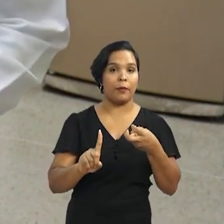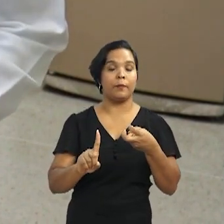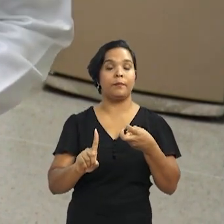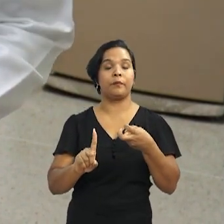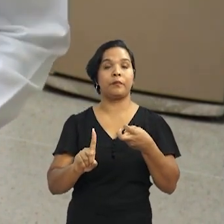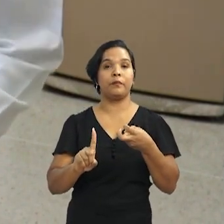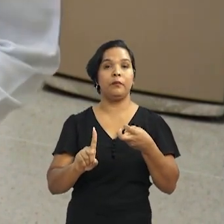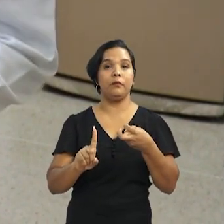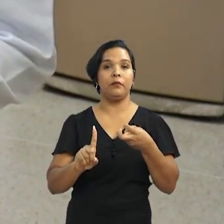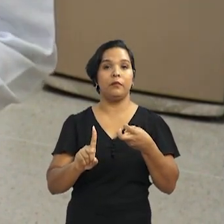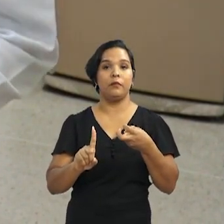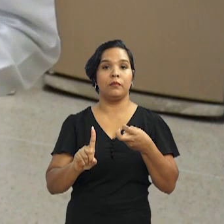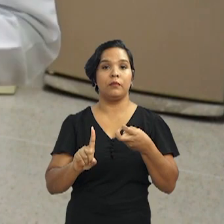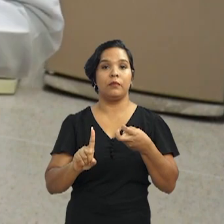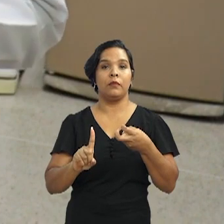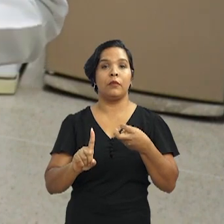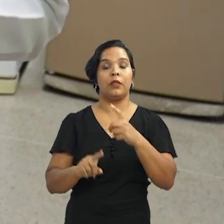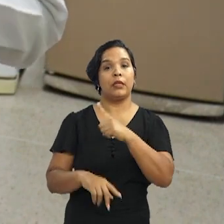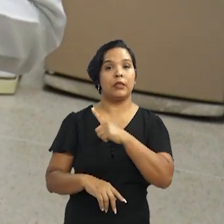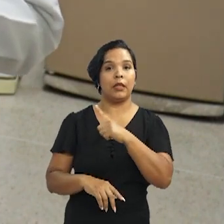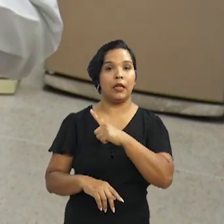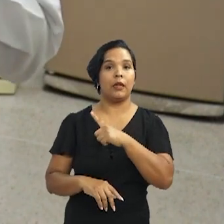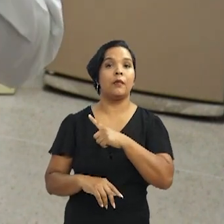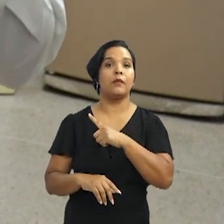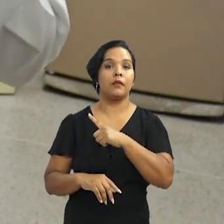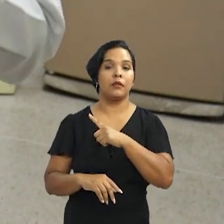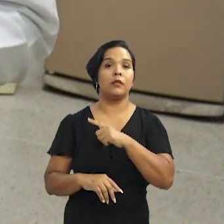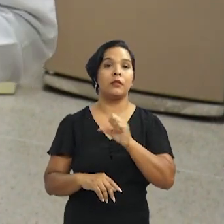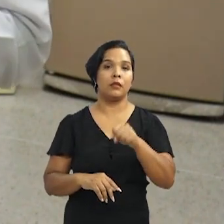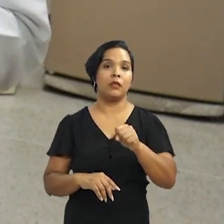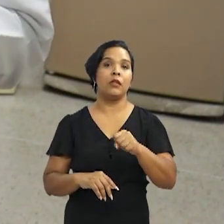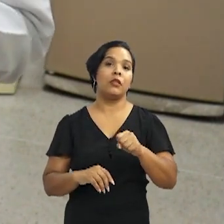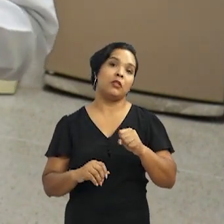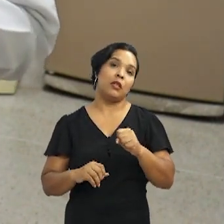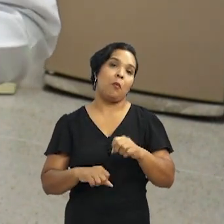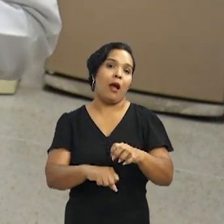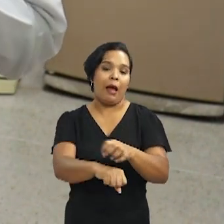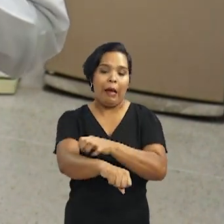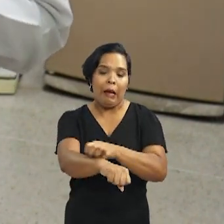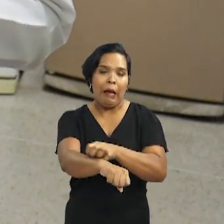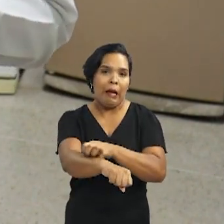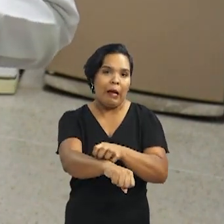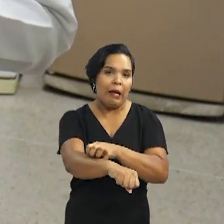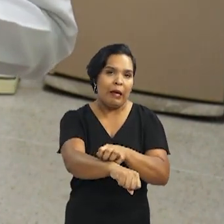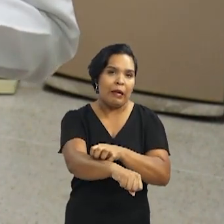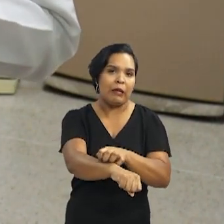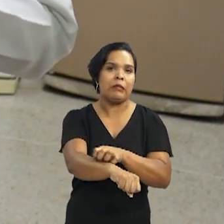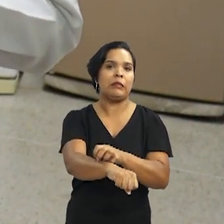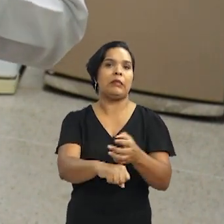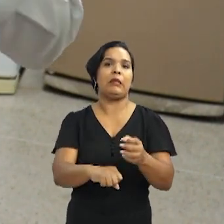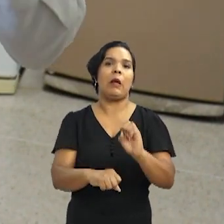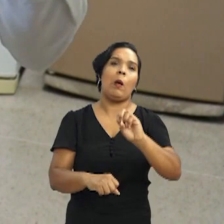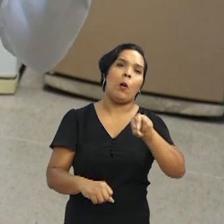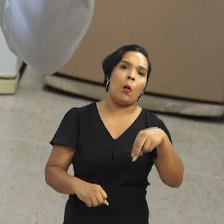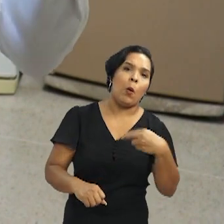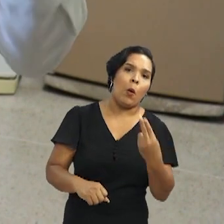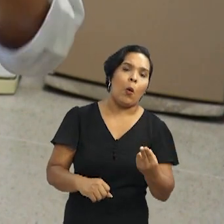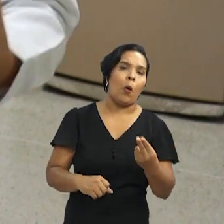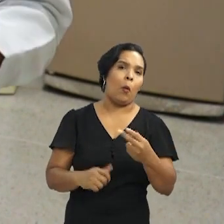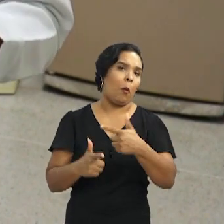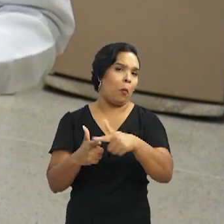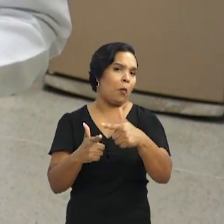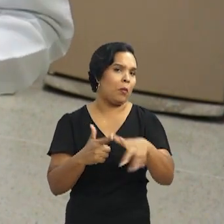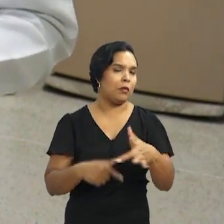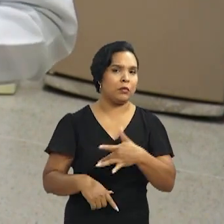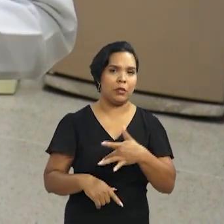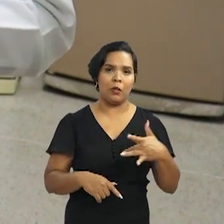potencial alergênico, um composto que tem poder de desenvolver uma alergia ou de